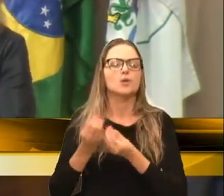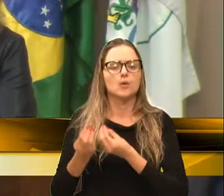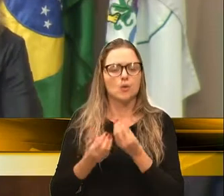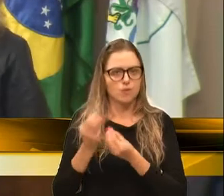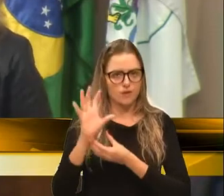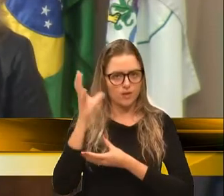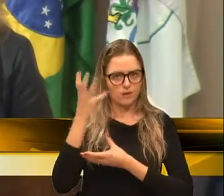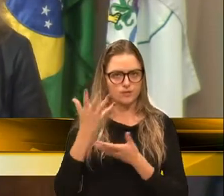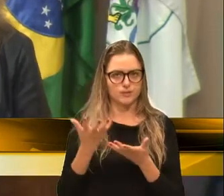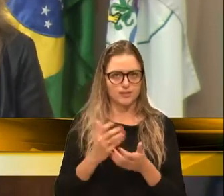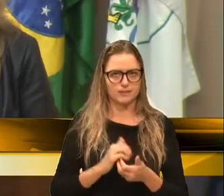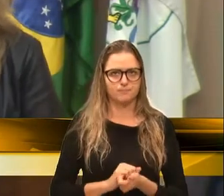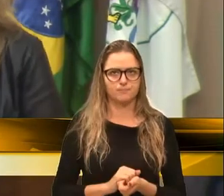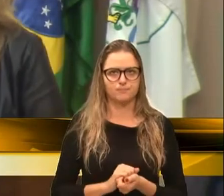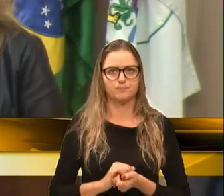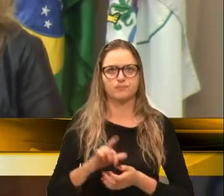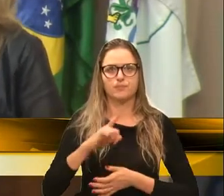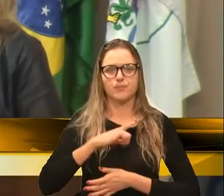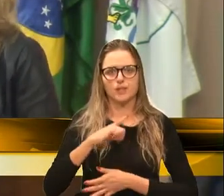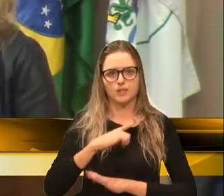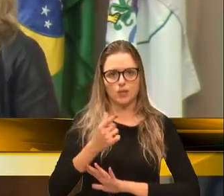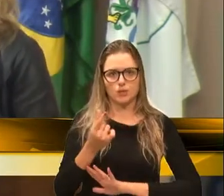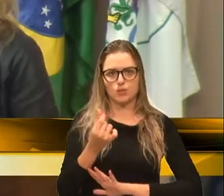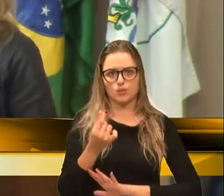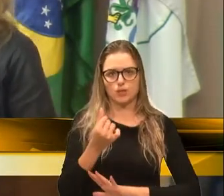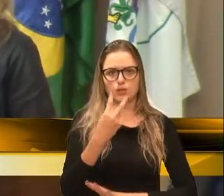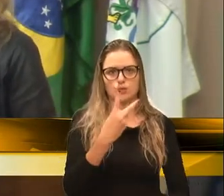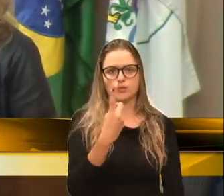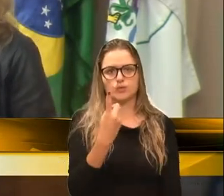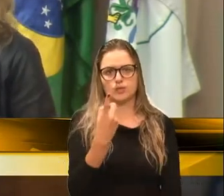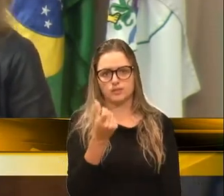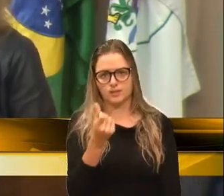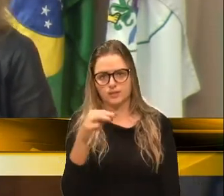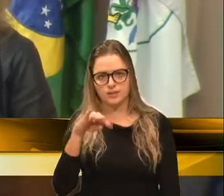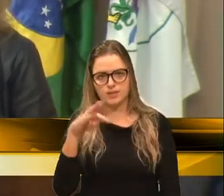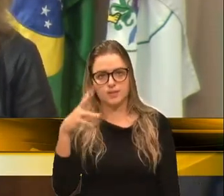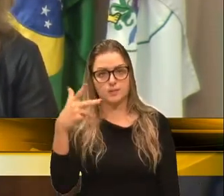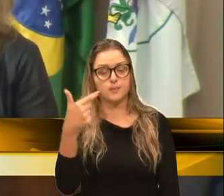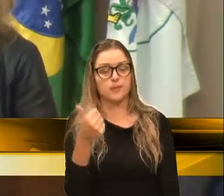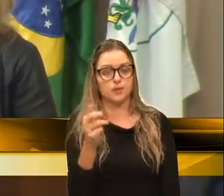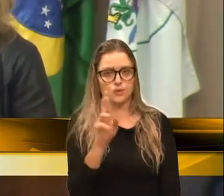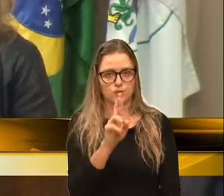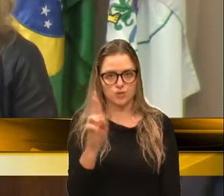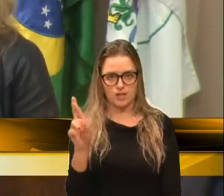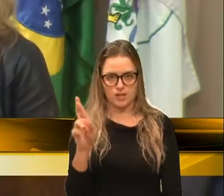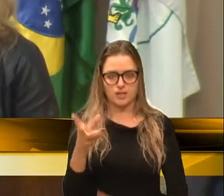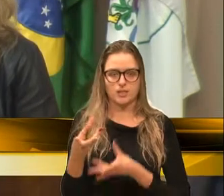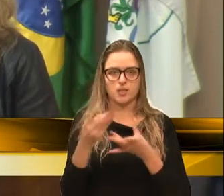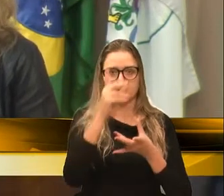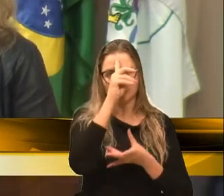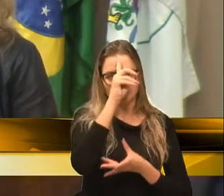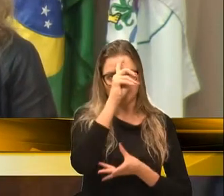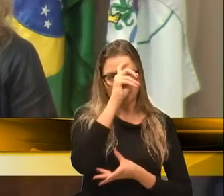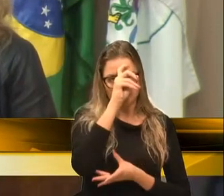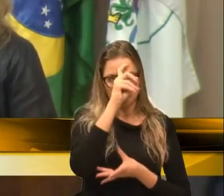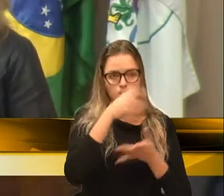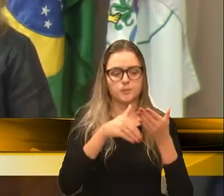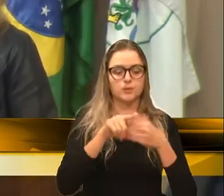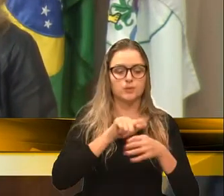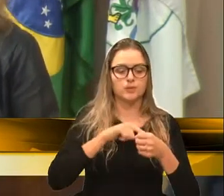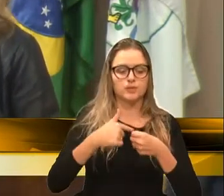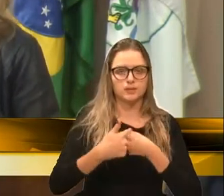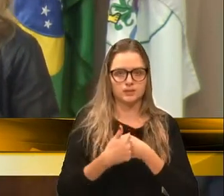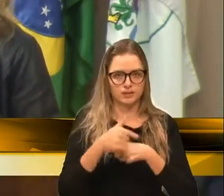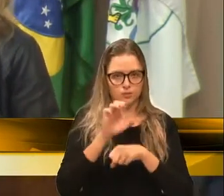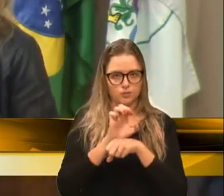essa situação? Existe um valor, então, de 216 milhões para os hospitais e municípios de todo o Estado, que